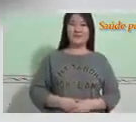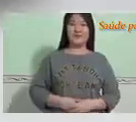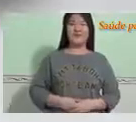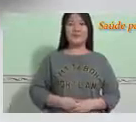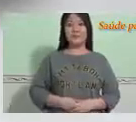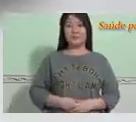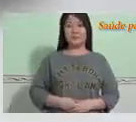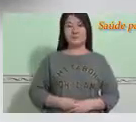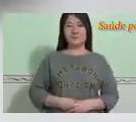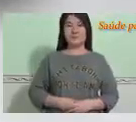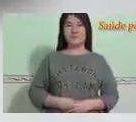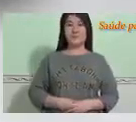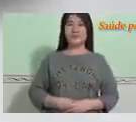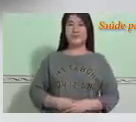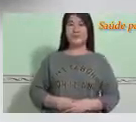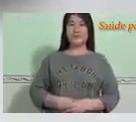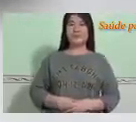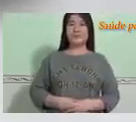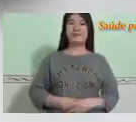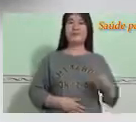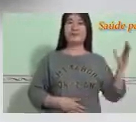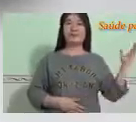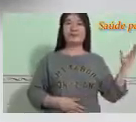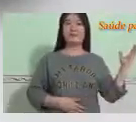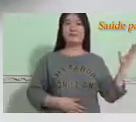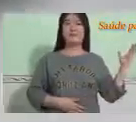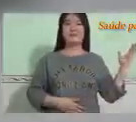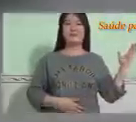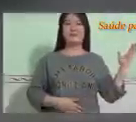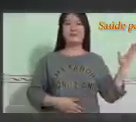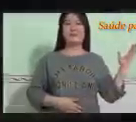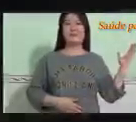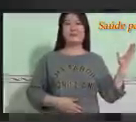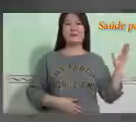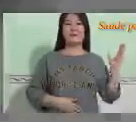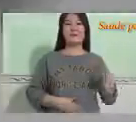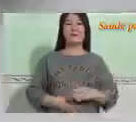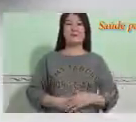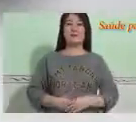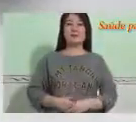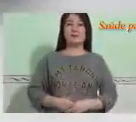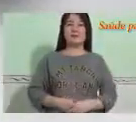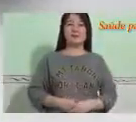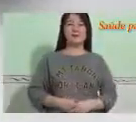EXARSSARVOLTARRAPETIROPROCESSO 3 a 5 vezes até obter uma camada espessa de clara de ovo.